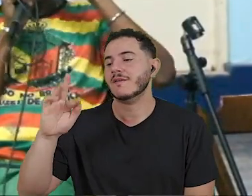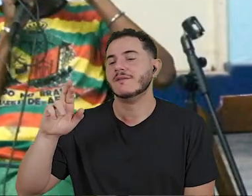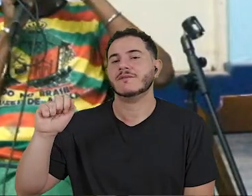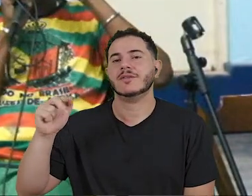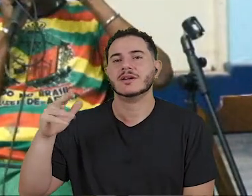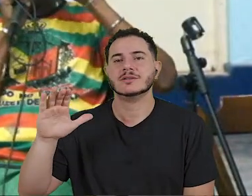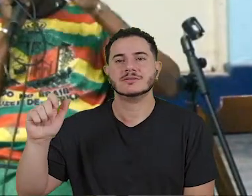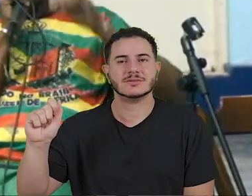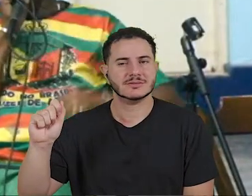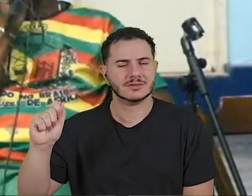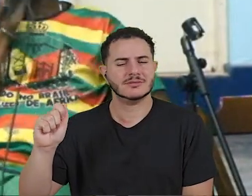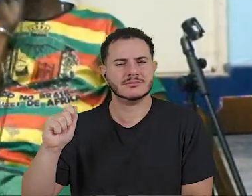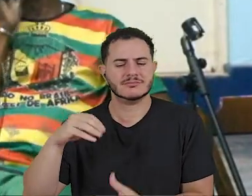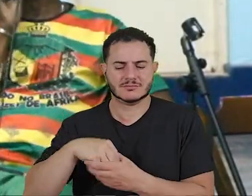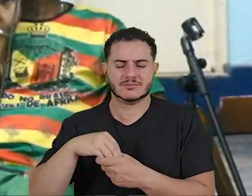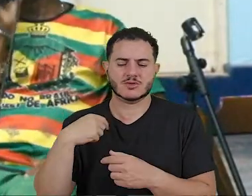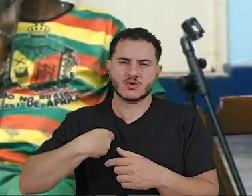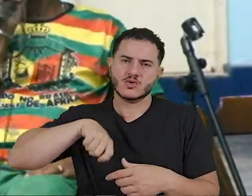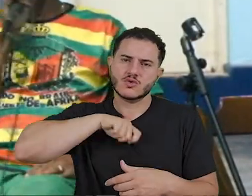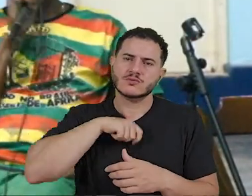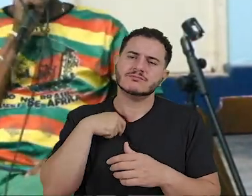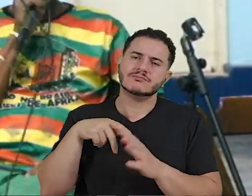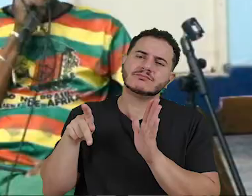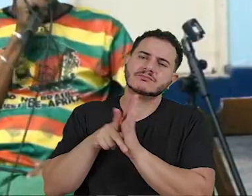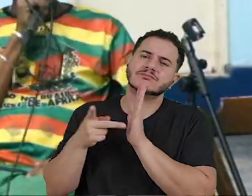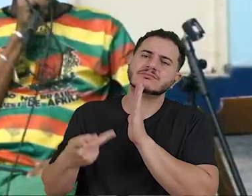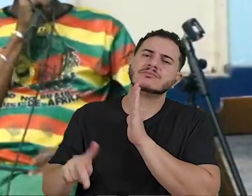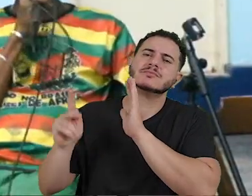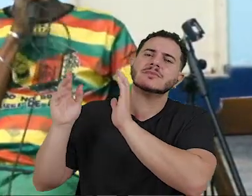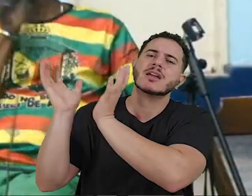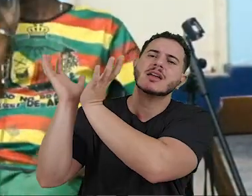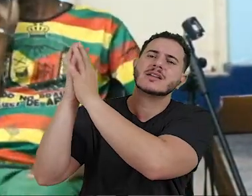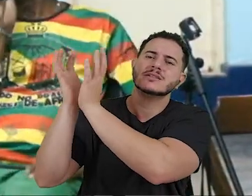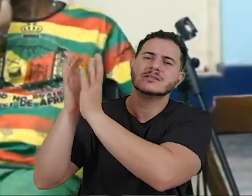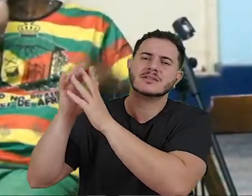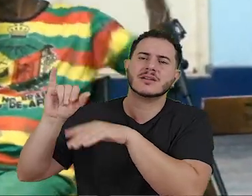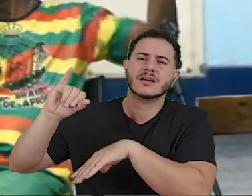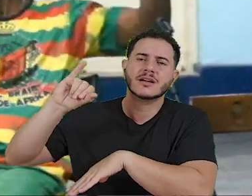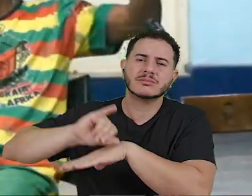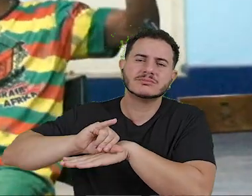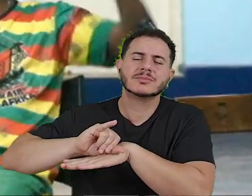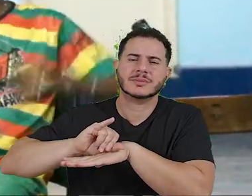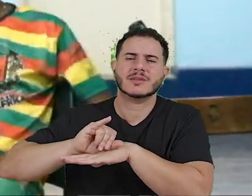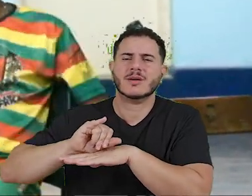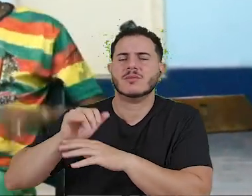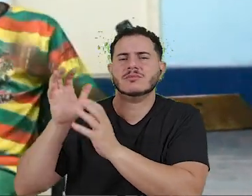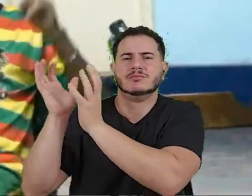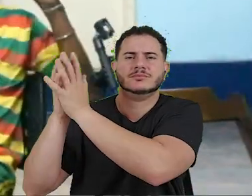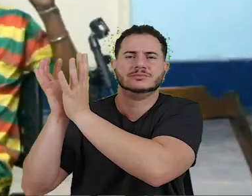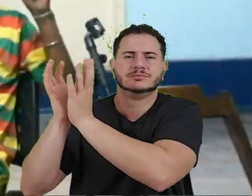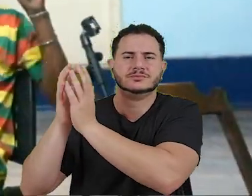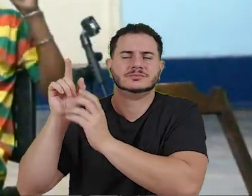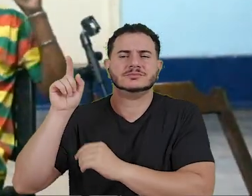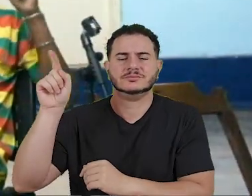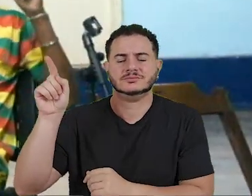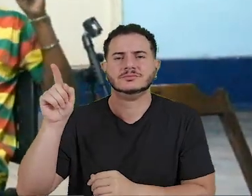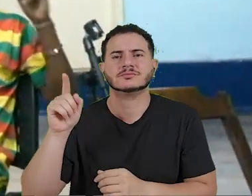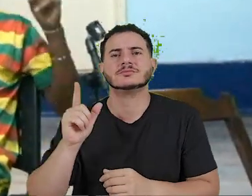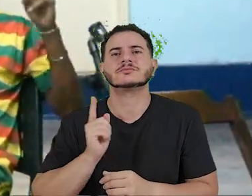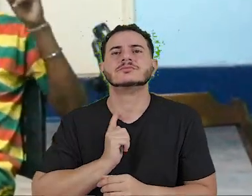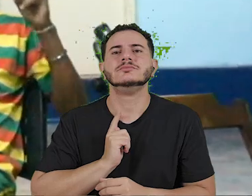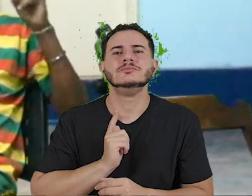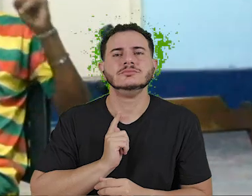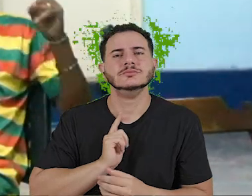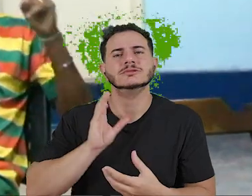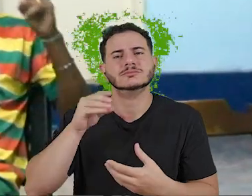Eu sou de Recife, a capital do Brasil, né? Pernambuco. Pernambuco, capital do Brasil. Muitas pessoas